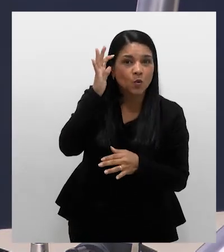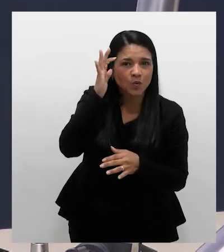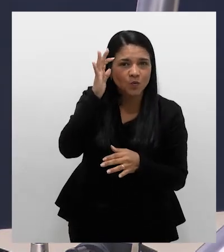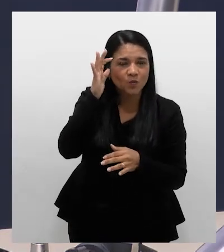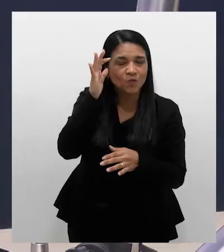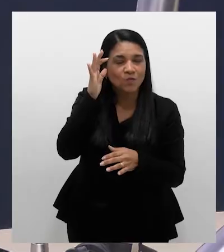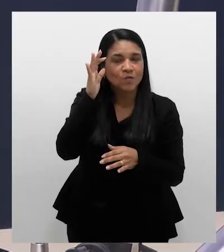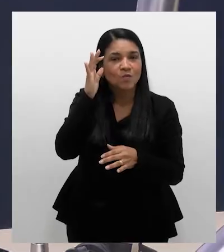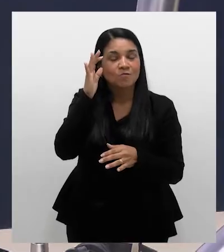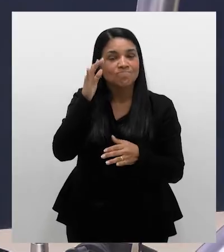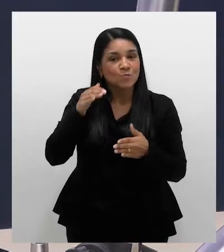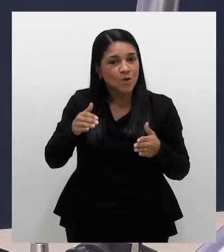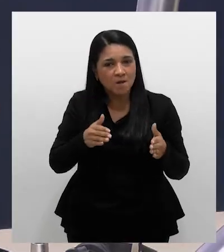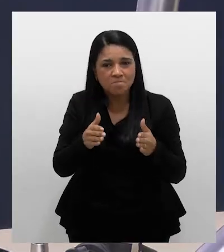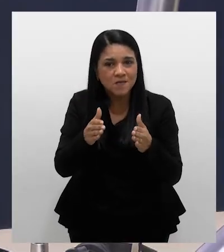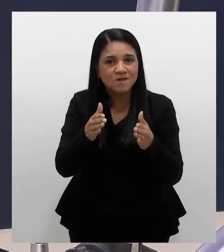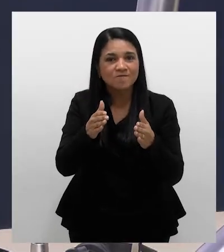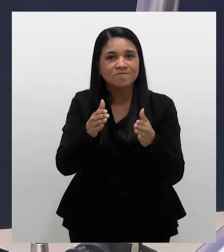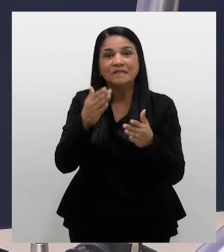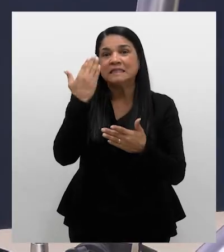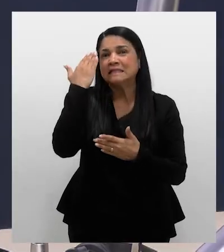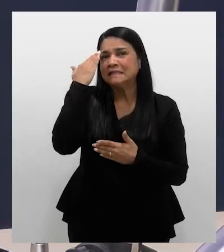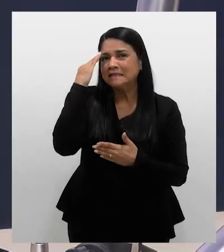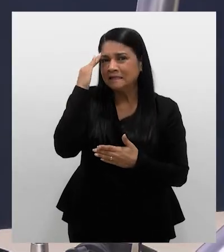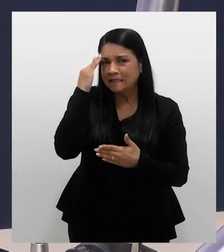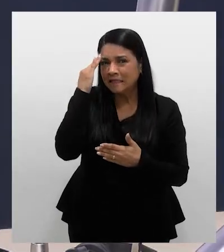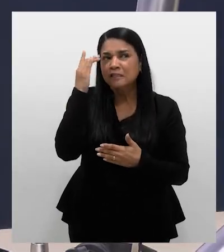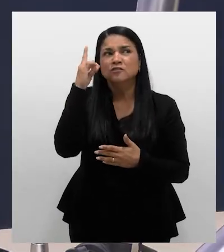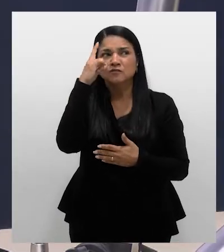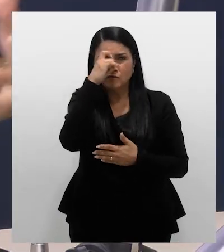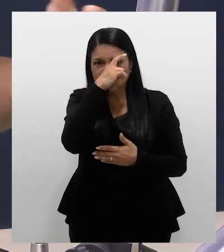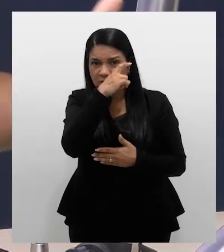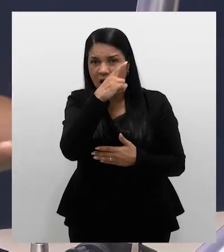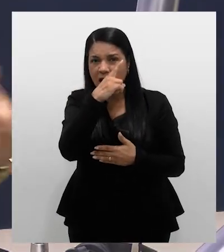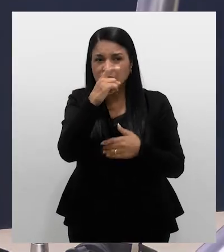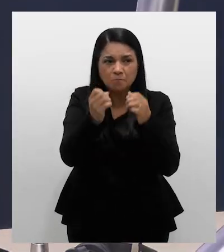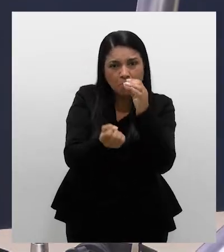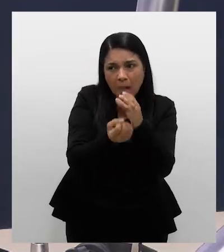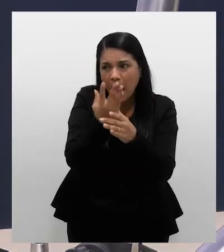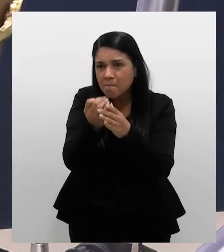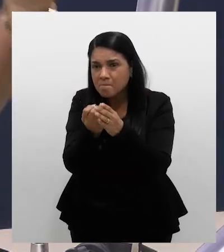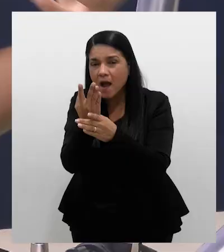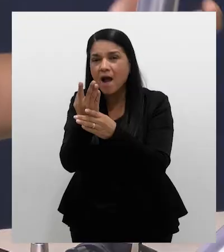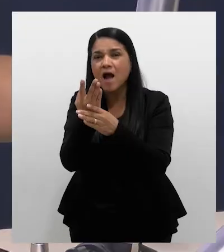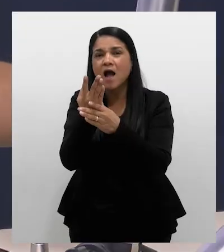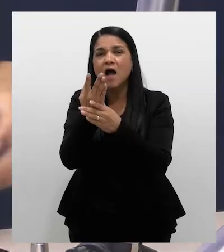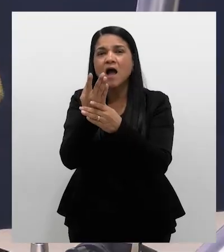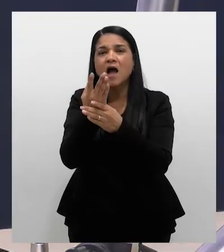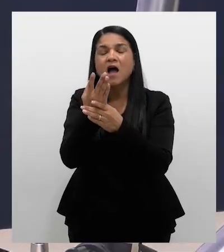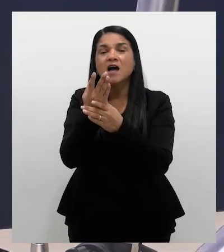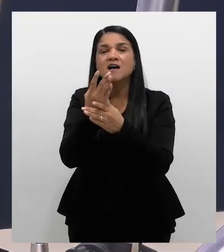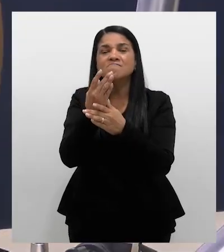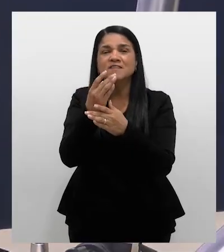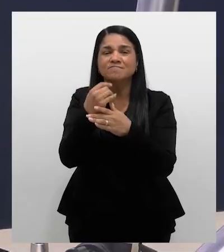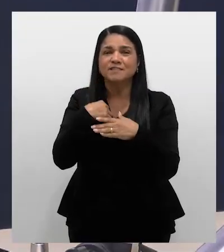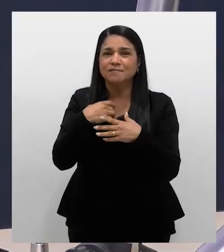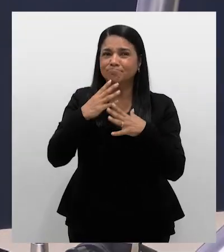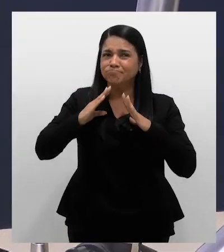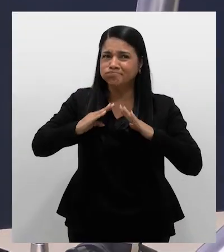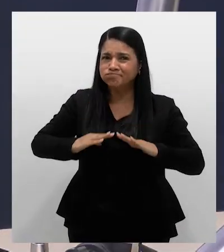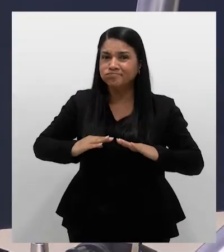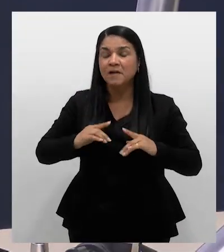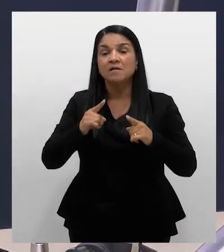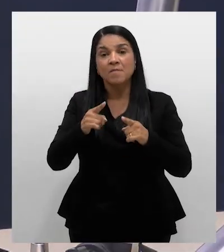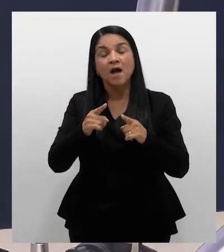que você sonha e que no meio do caminho você entenda que essas dificuldades que surgem, a realidade que te puxa